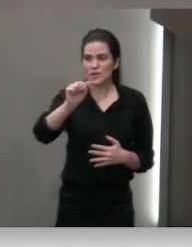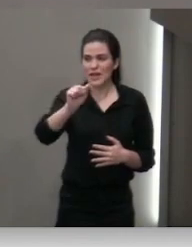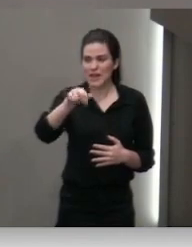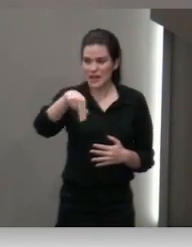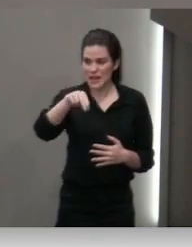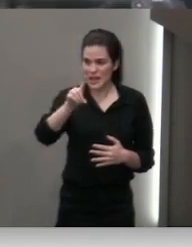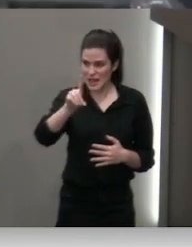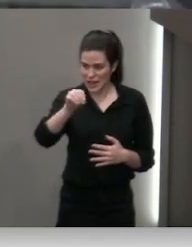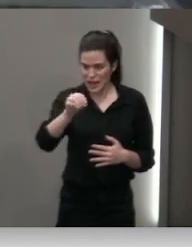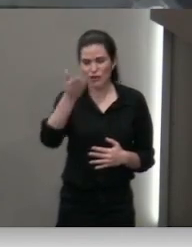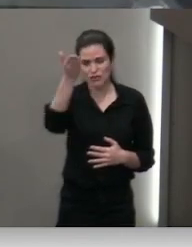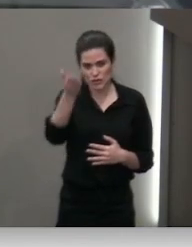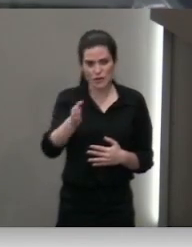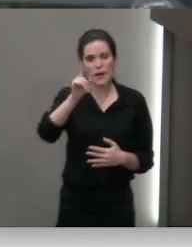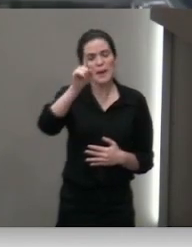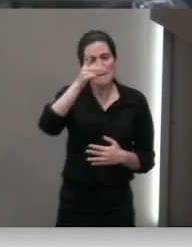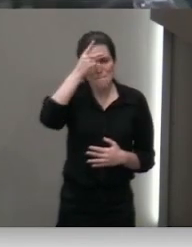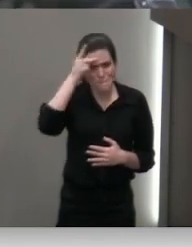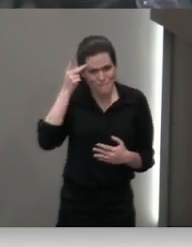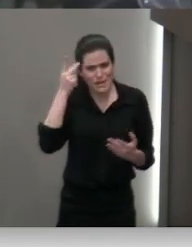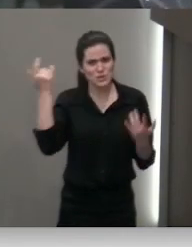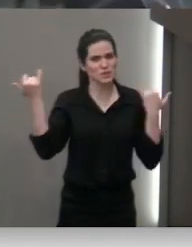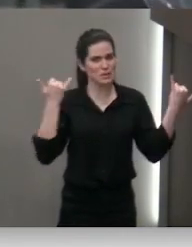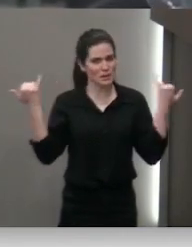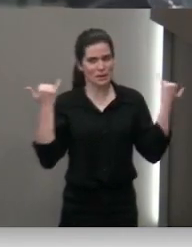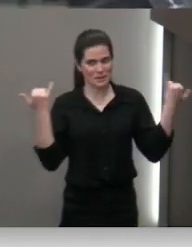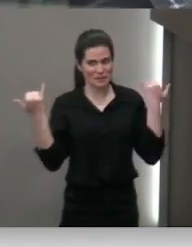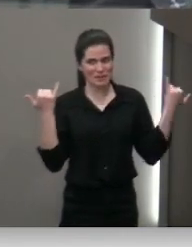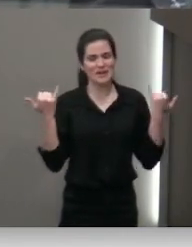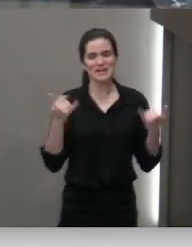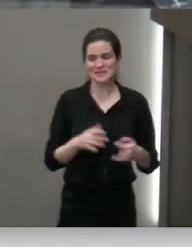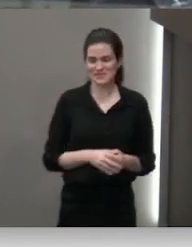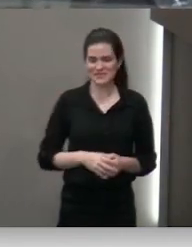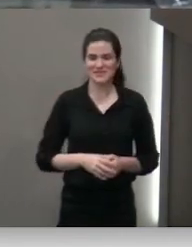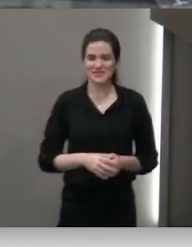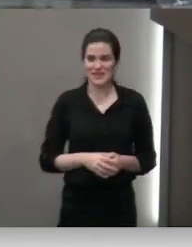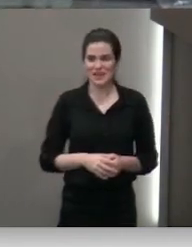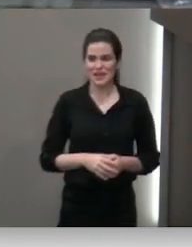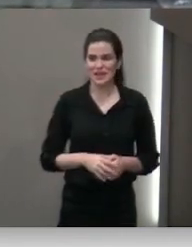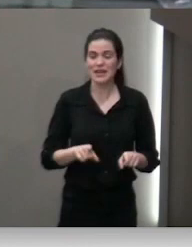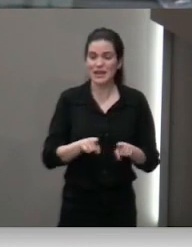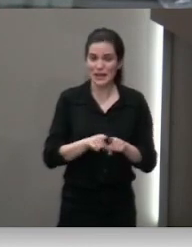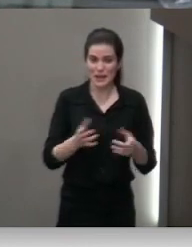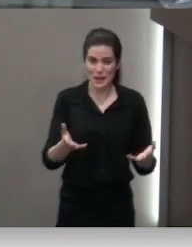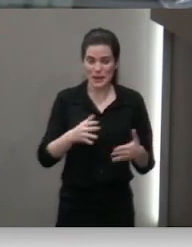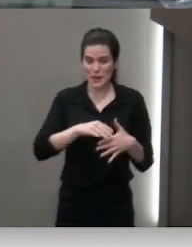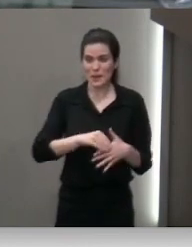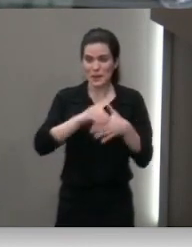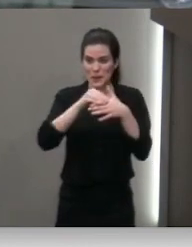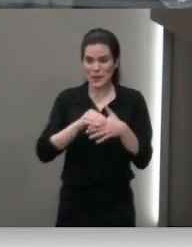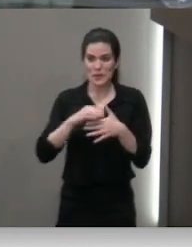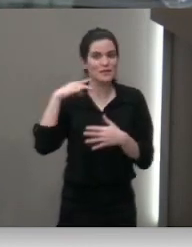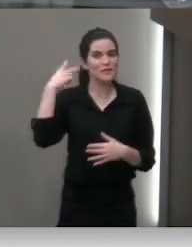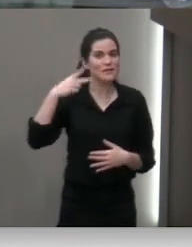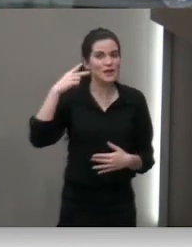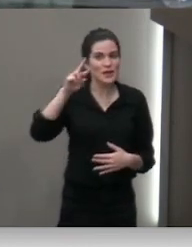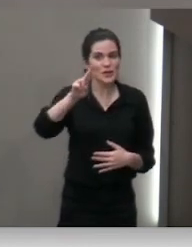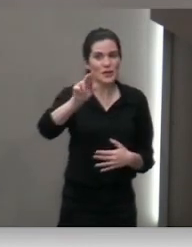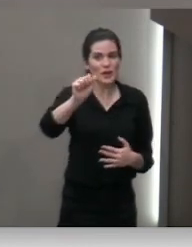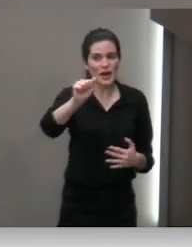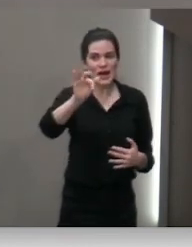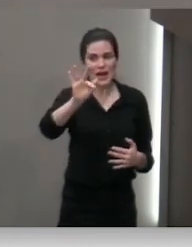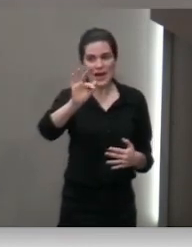comentado aqui nessa casa, viu? Quero cumprimentar também o vereador Rafael, presente